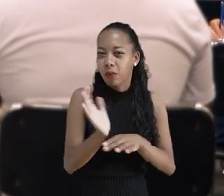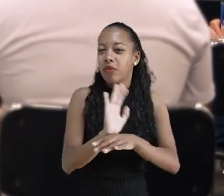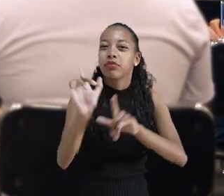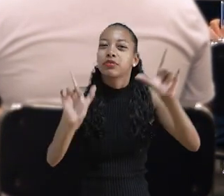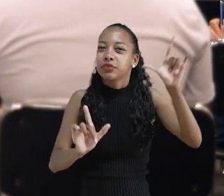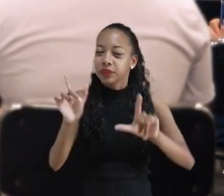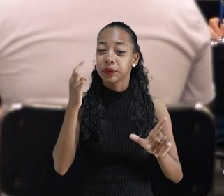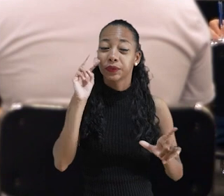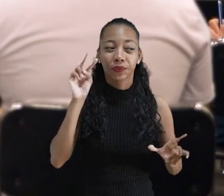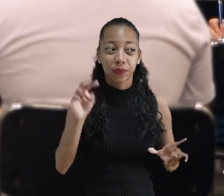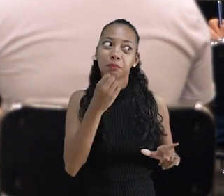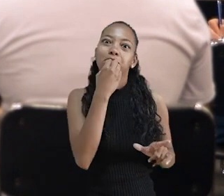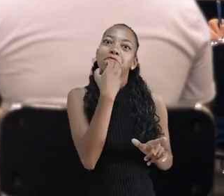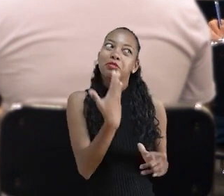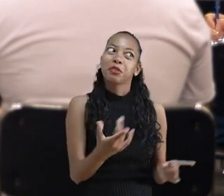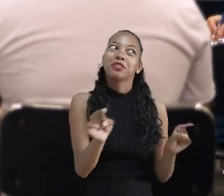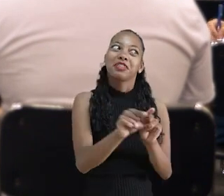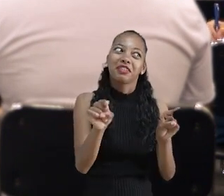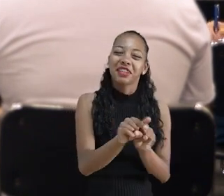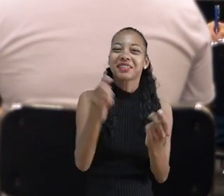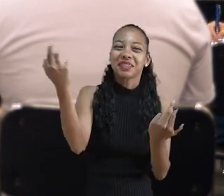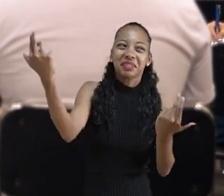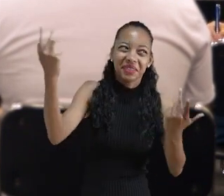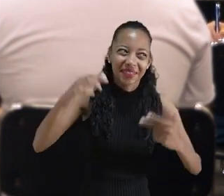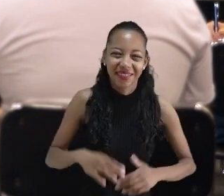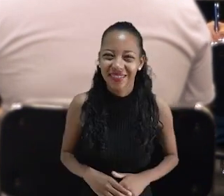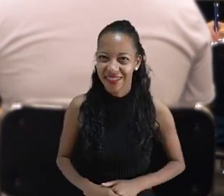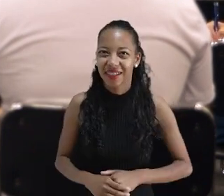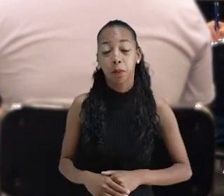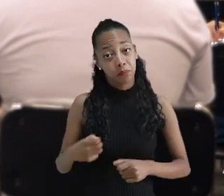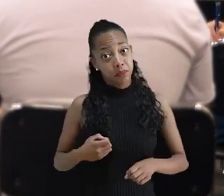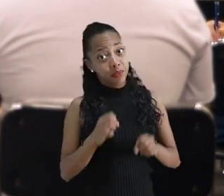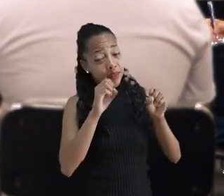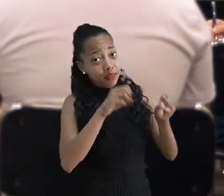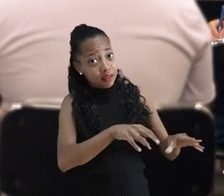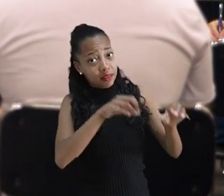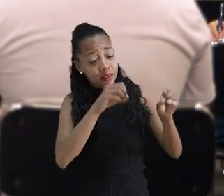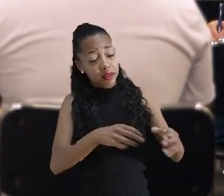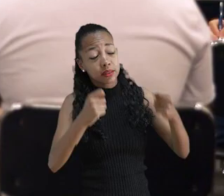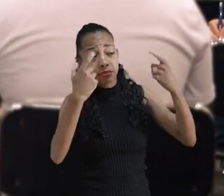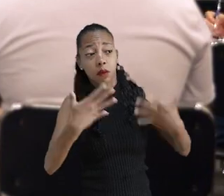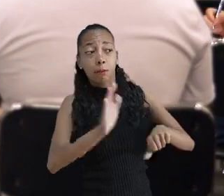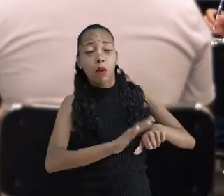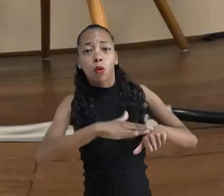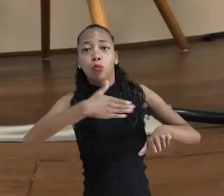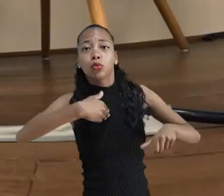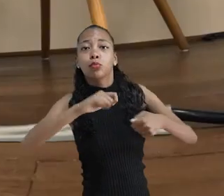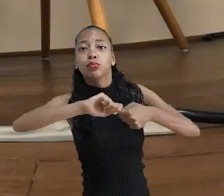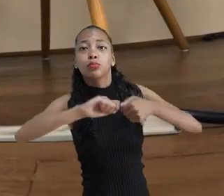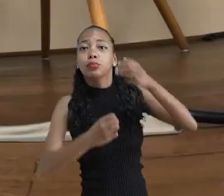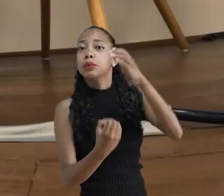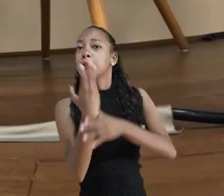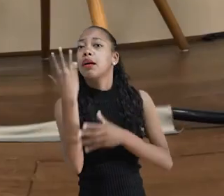foram a nossa a cinematografia da buir aberto mas também o cinema que é feito nas